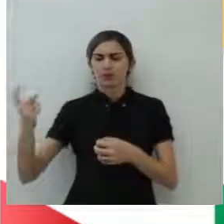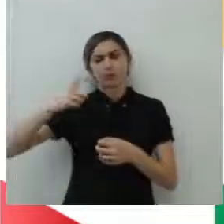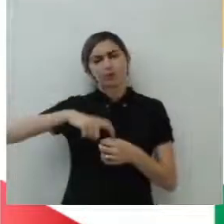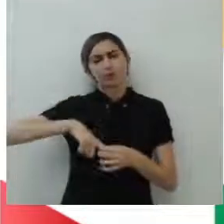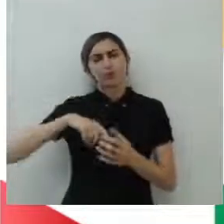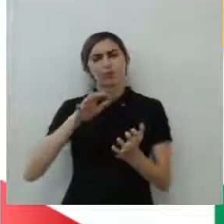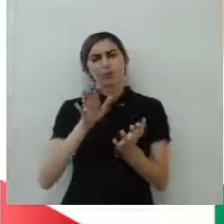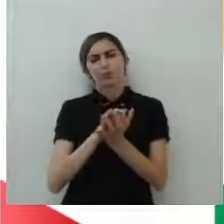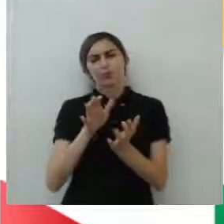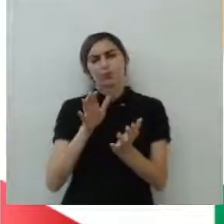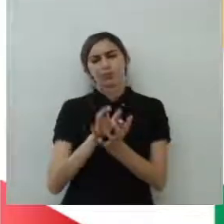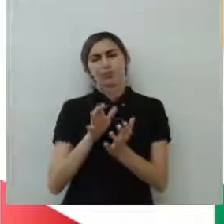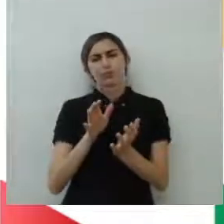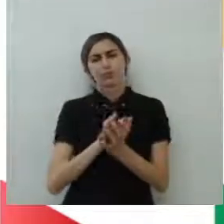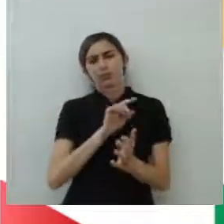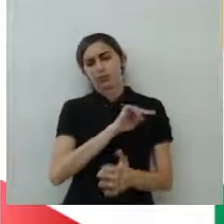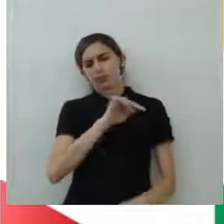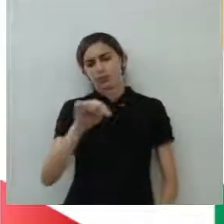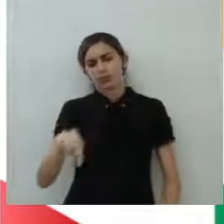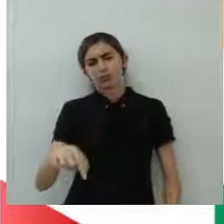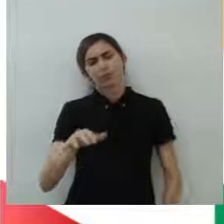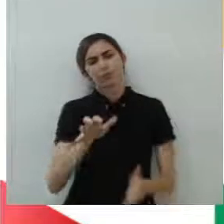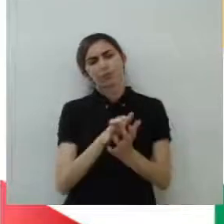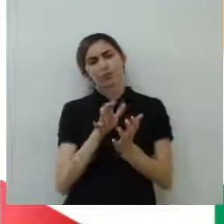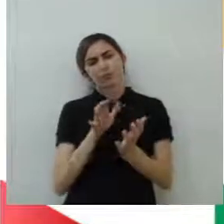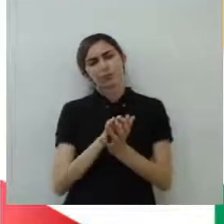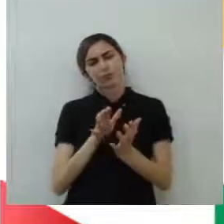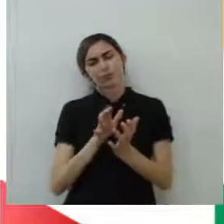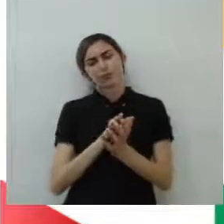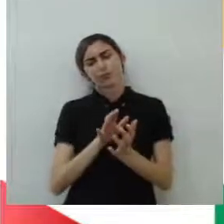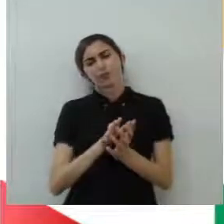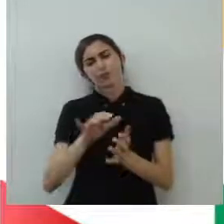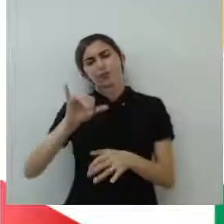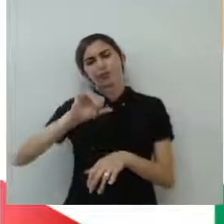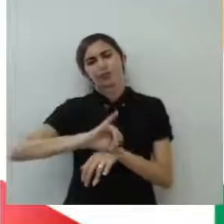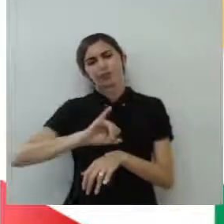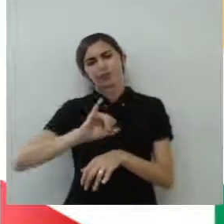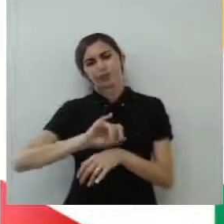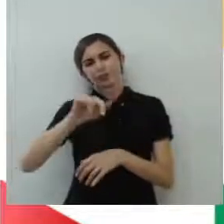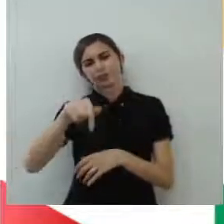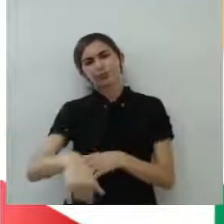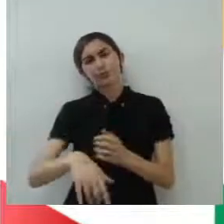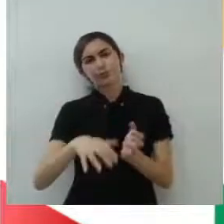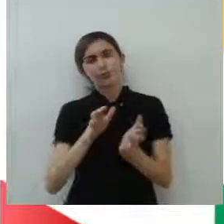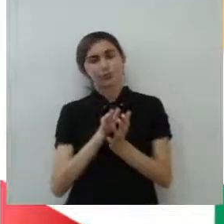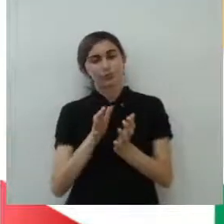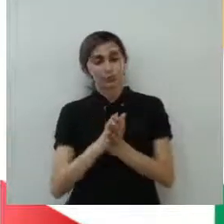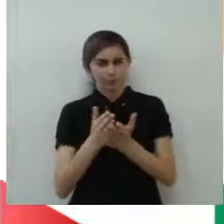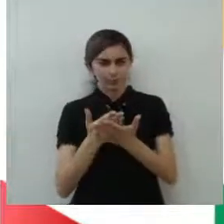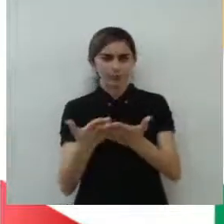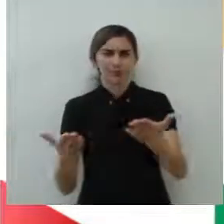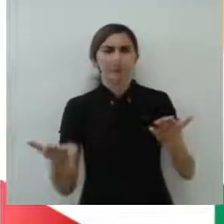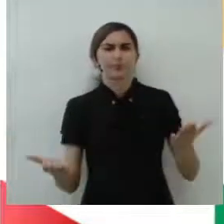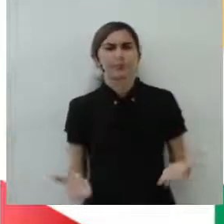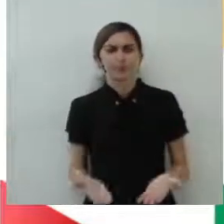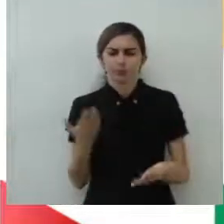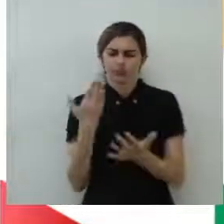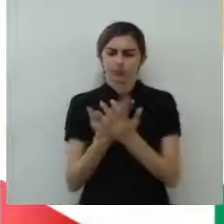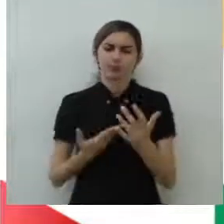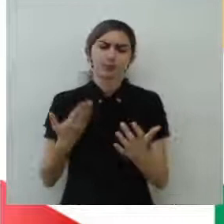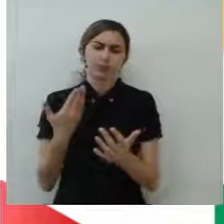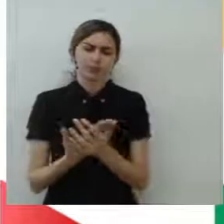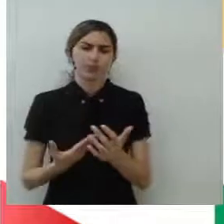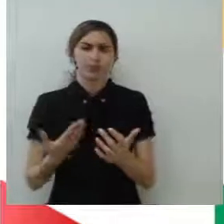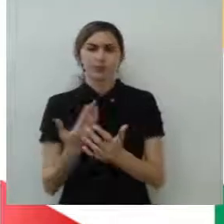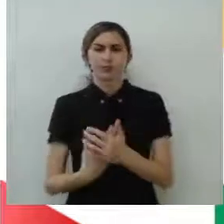para Pernambuco, ele vem para Recife, ele vem para a capital pernambucana. E aí ele vai estudar, ele vai